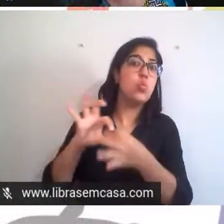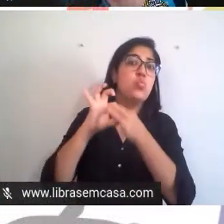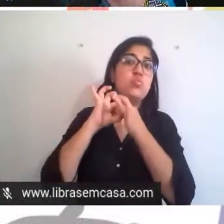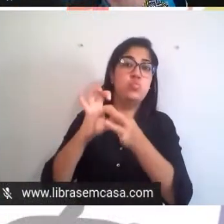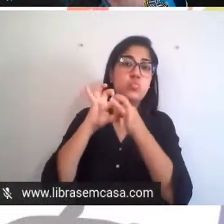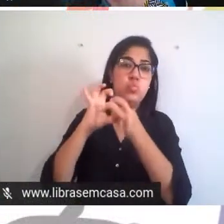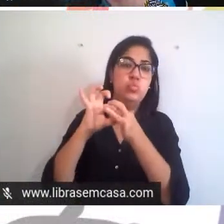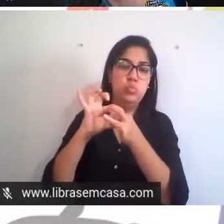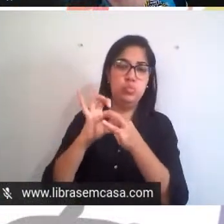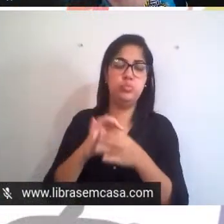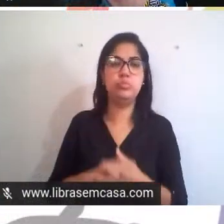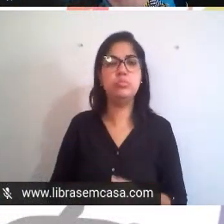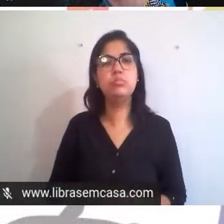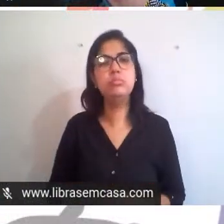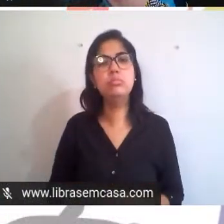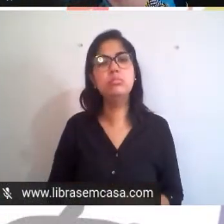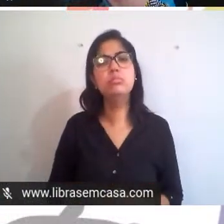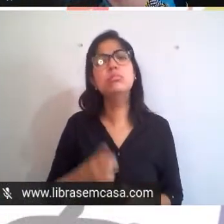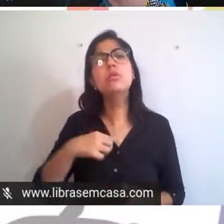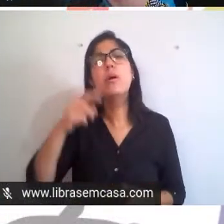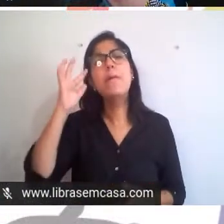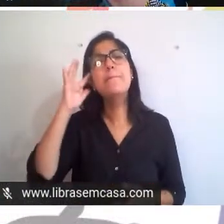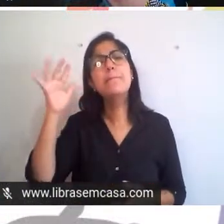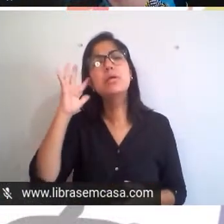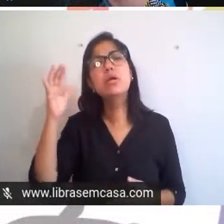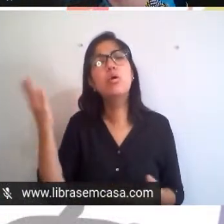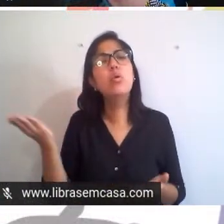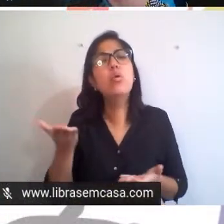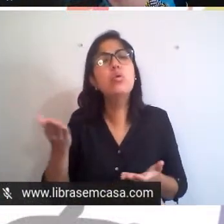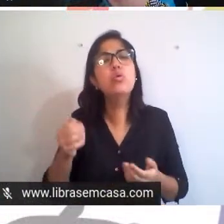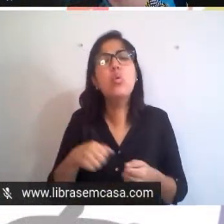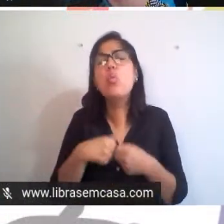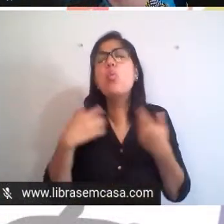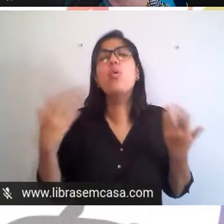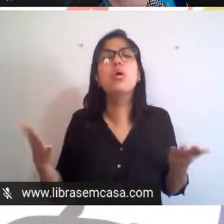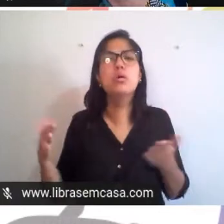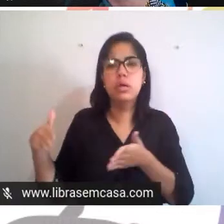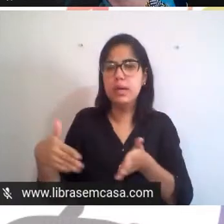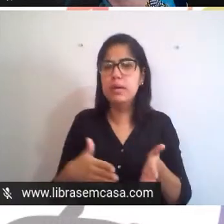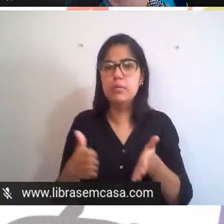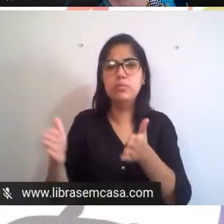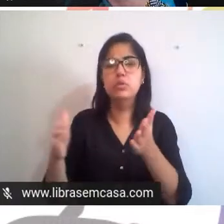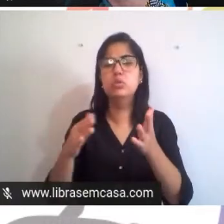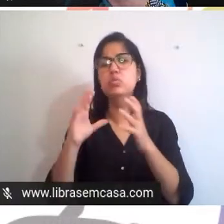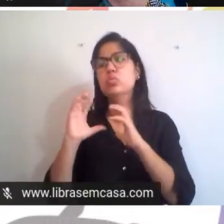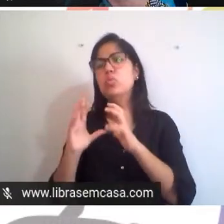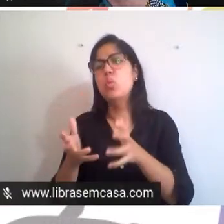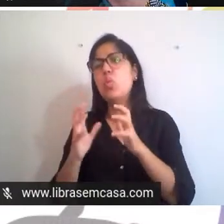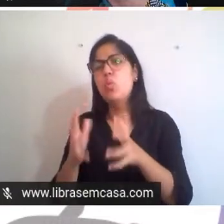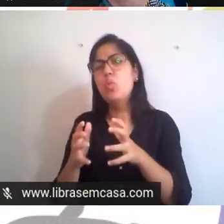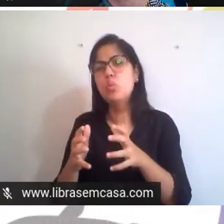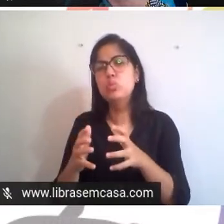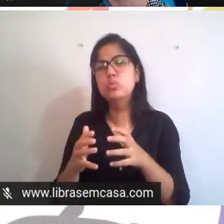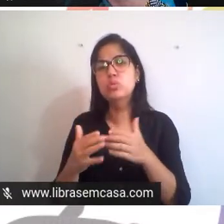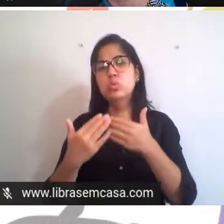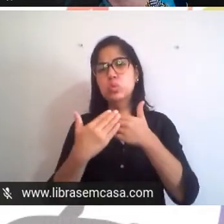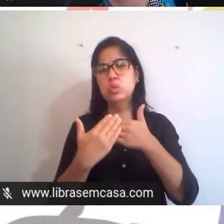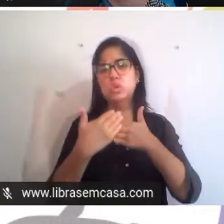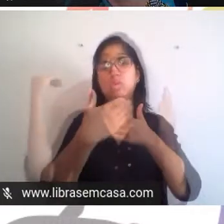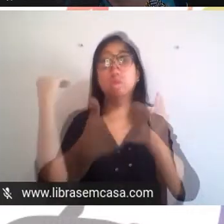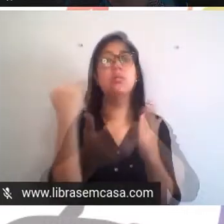Pois bem, nós temos que pensar hoje quais são os caminhos desse mundo diante desse novo que estamos enfrentando, que é a